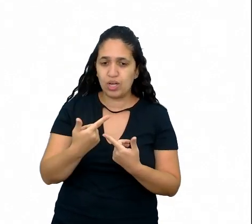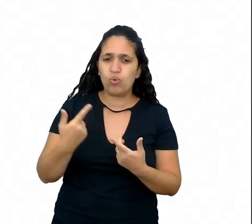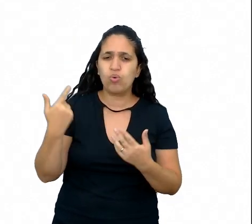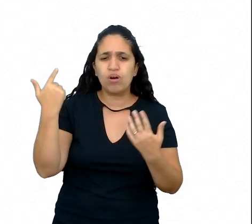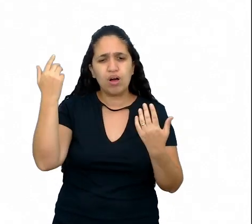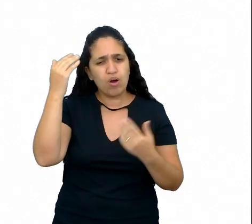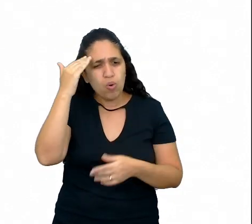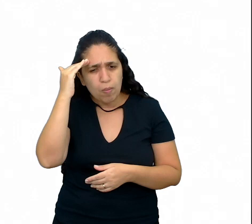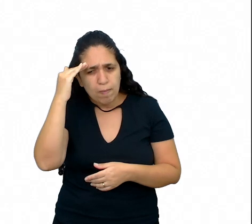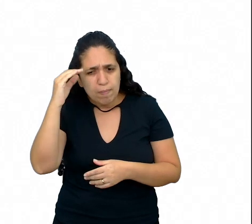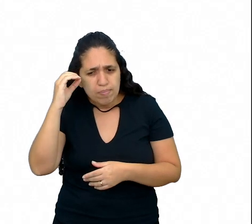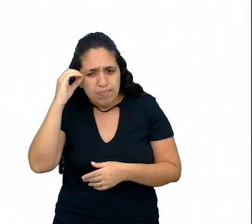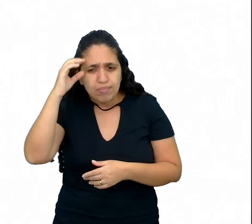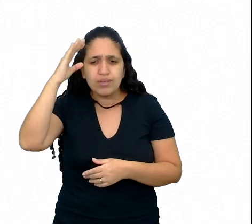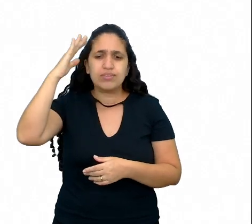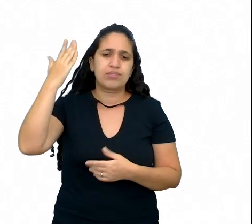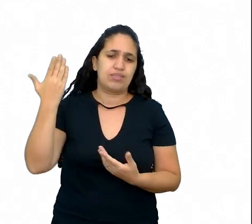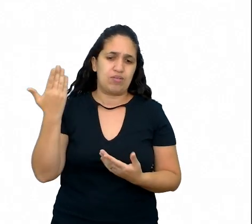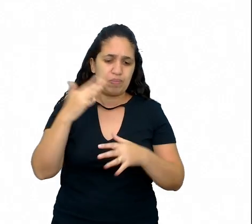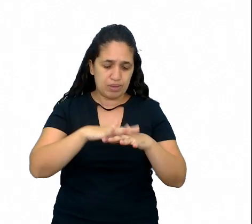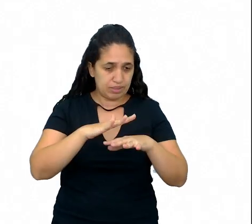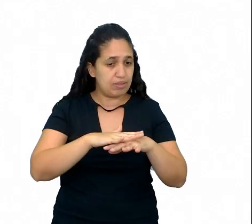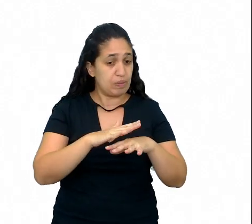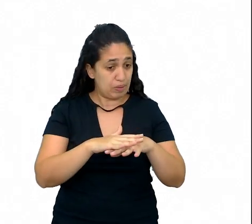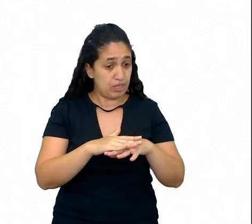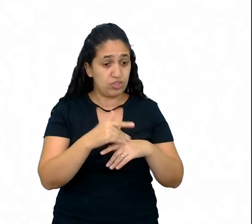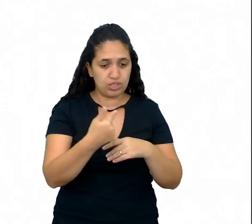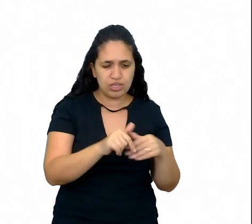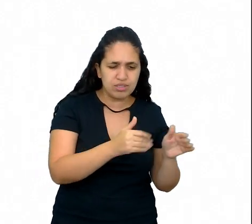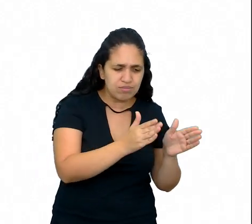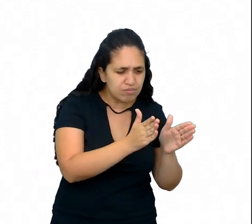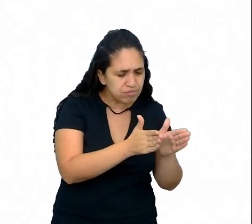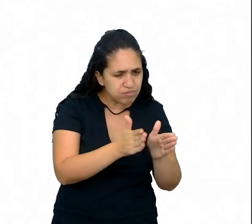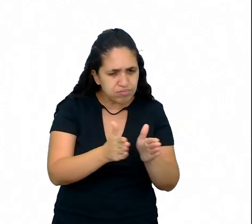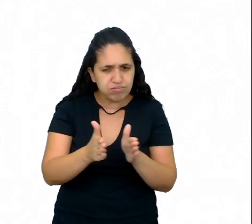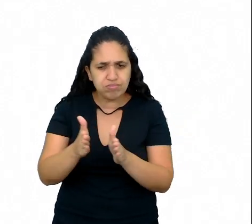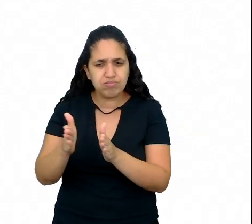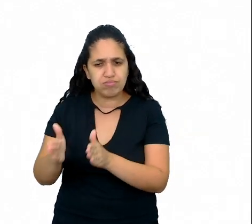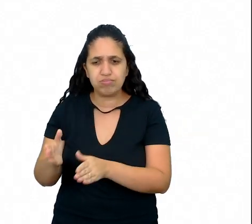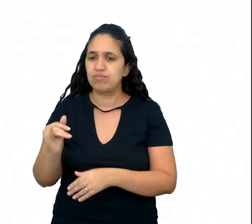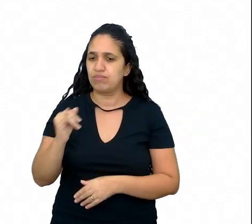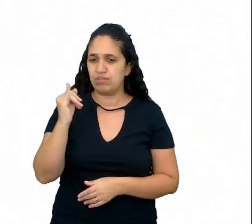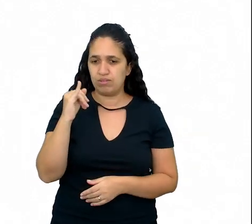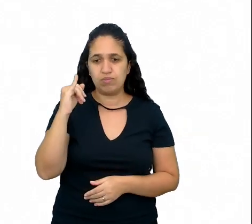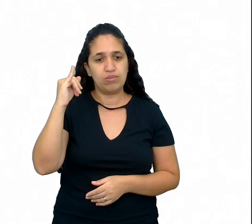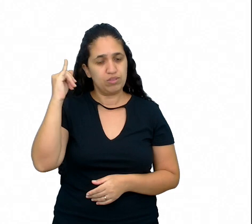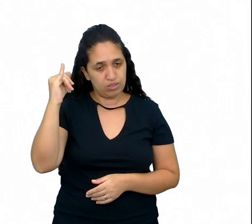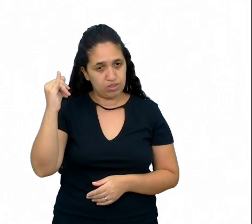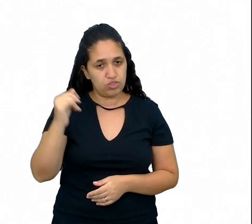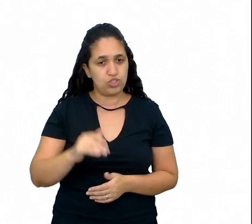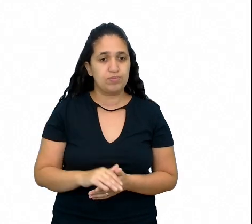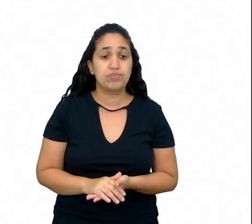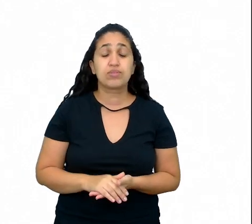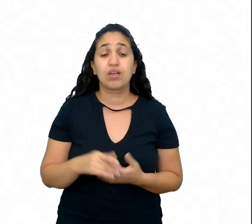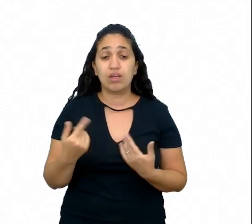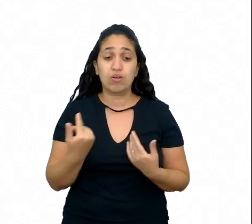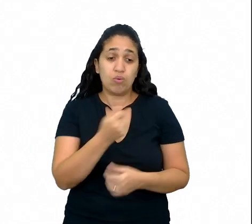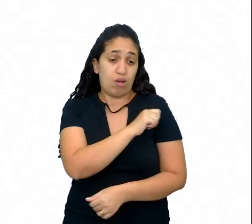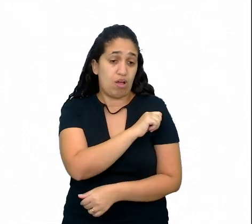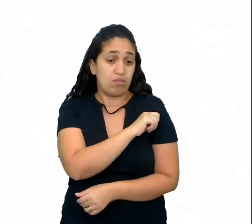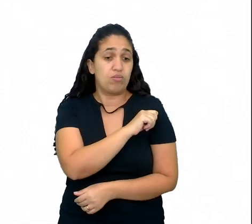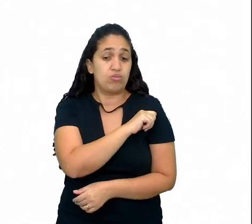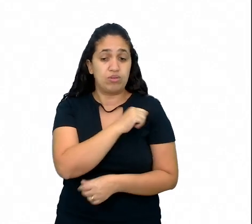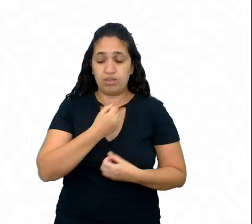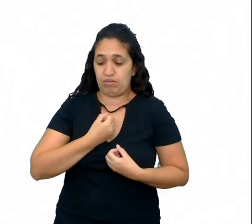compreensão da matemática, né, que está nas aulas. E esses momentos são importantes, que é o momento, né, que o estudante expõe e